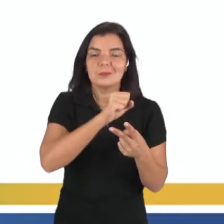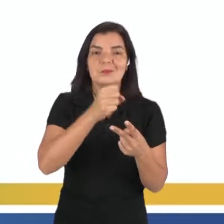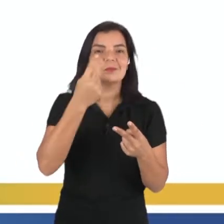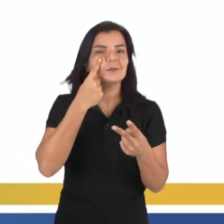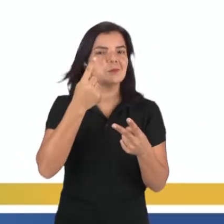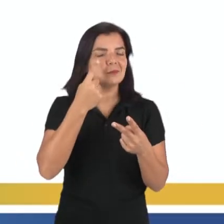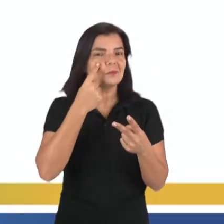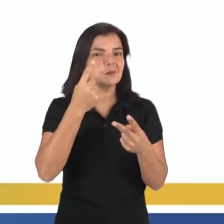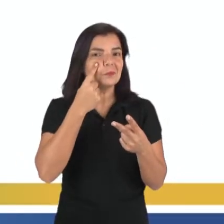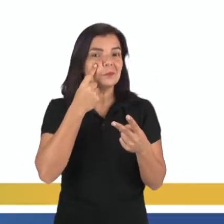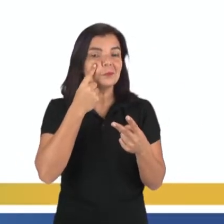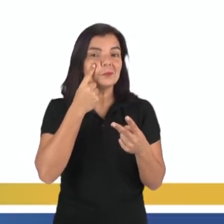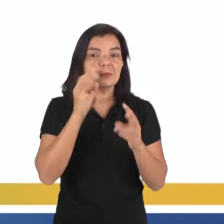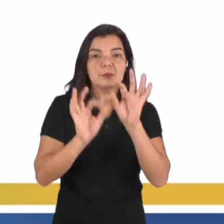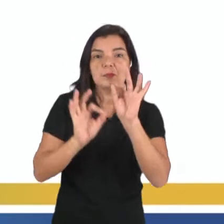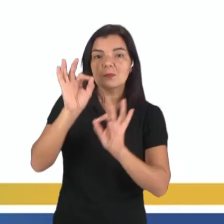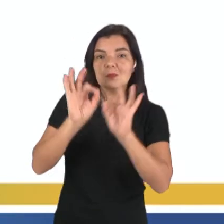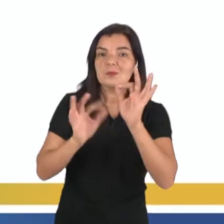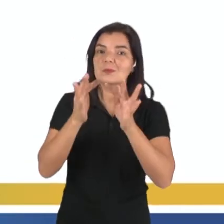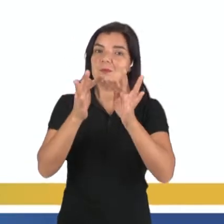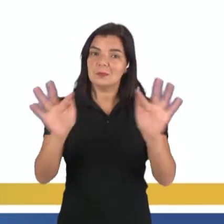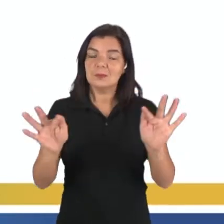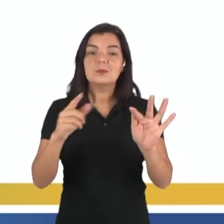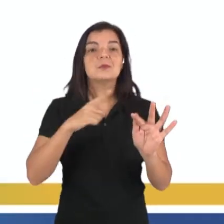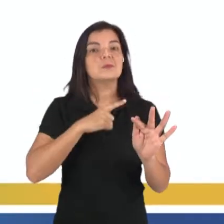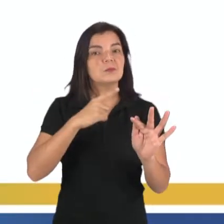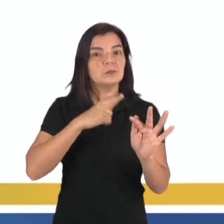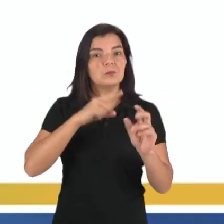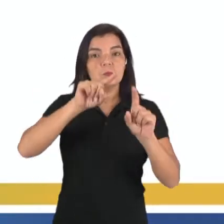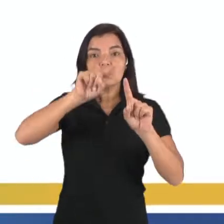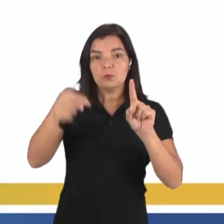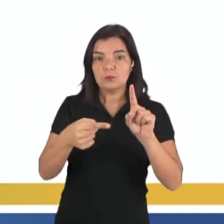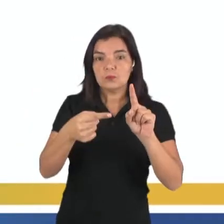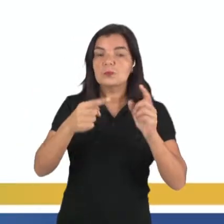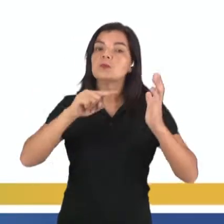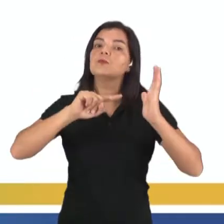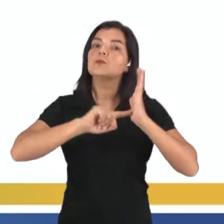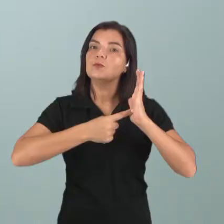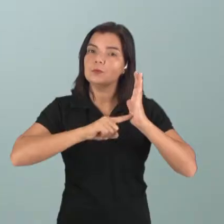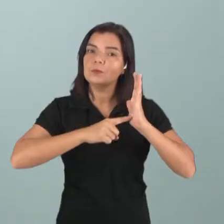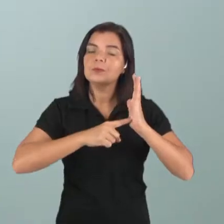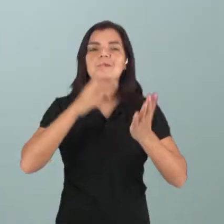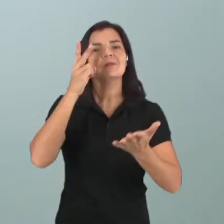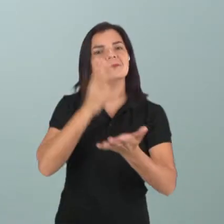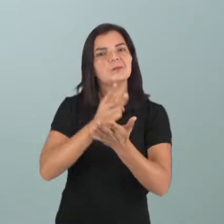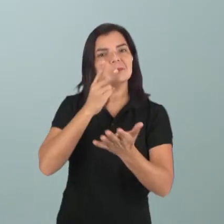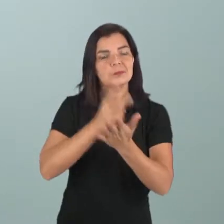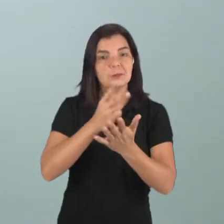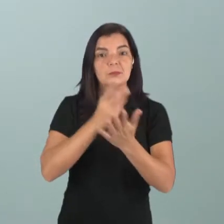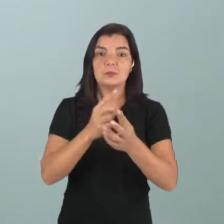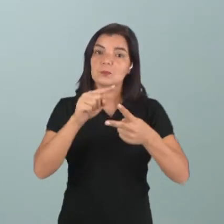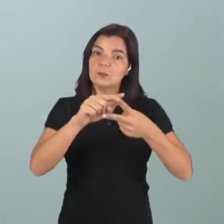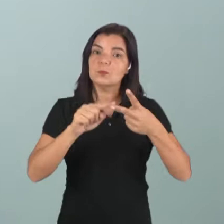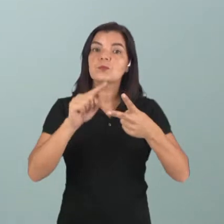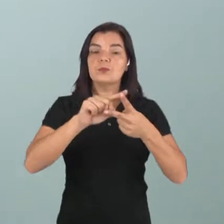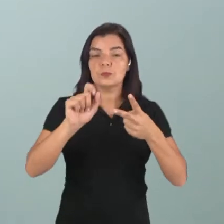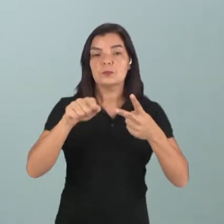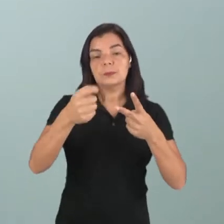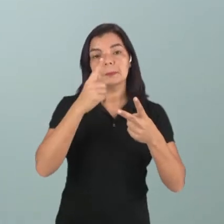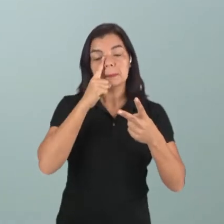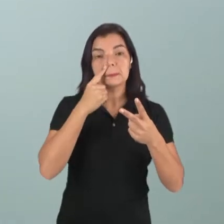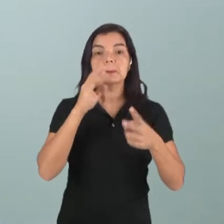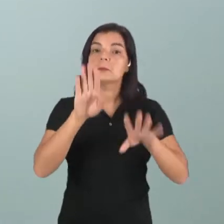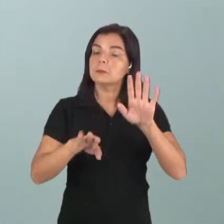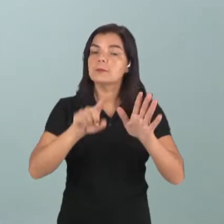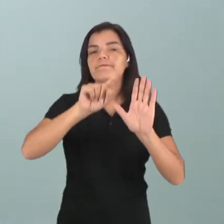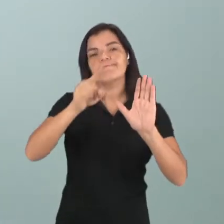você observar que pela organização da frase você vai ter uma vírgula e um ponto, mas sempre serão dois sinais de pontuação. Na maioria das vezes,